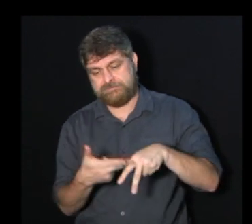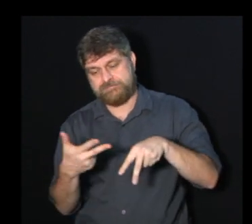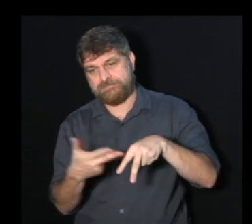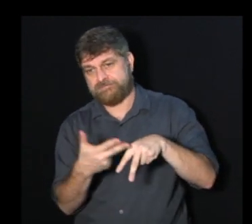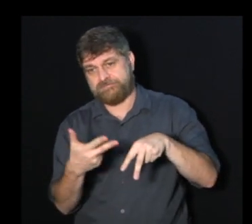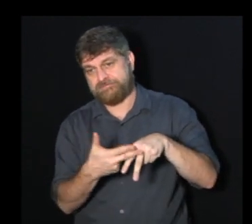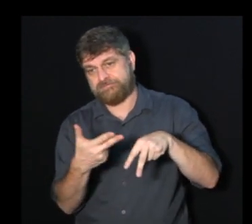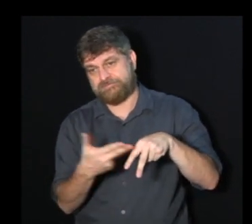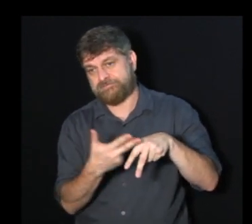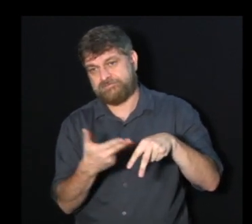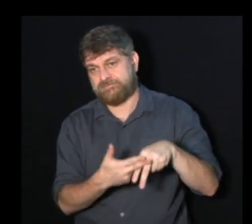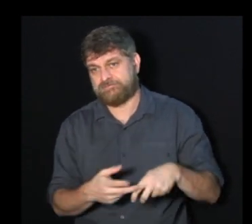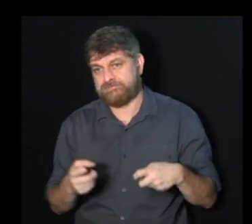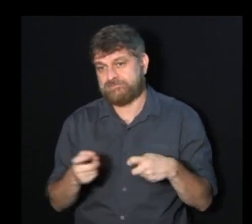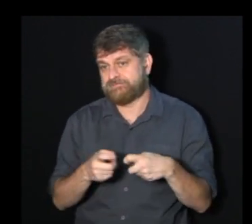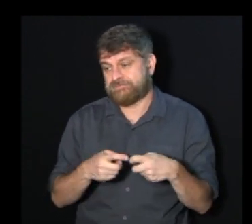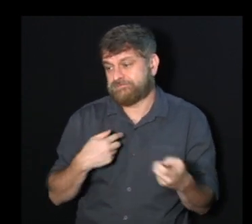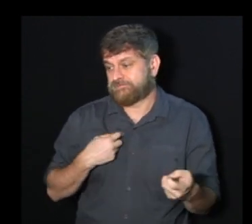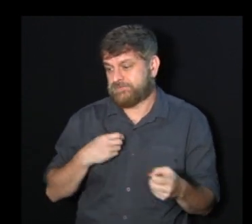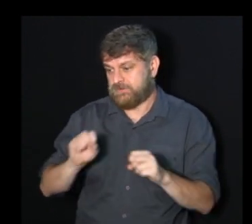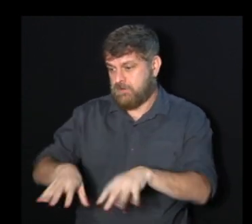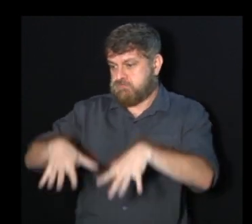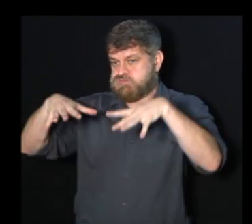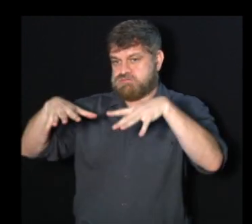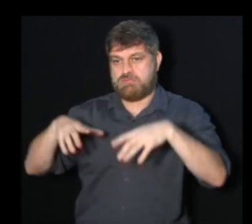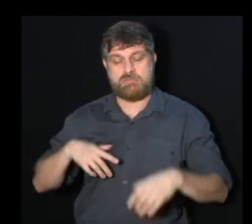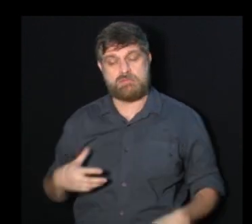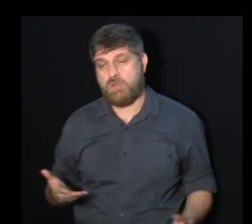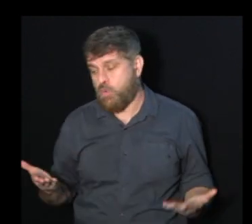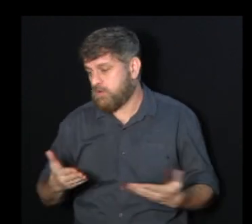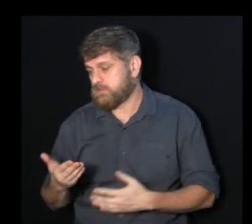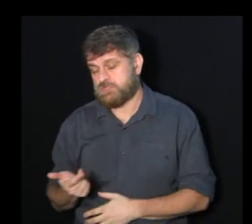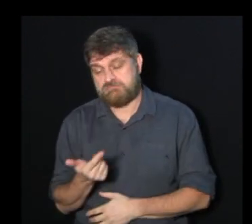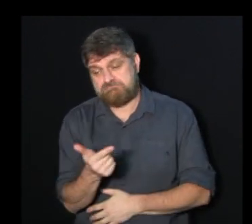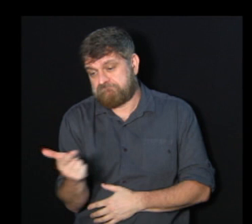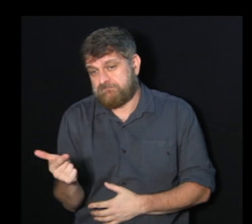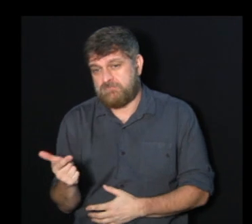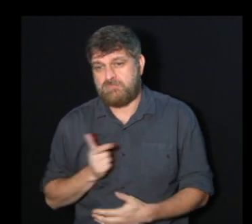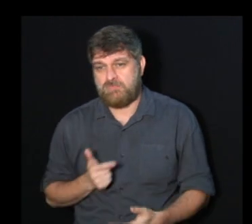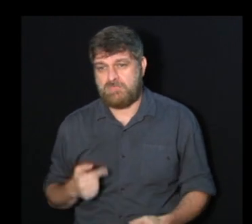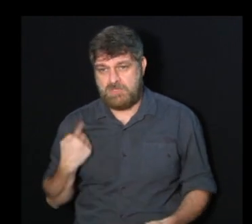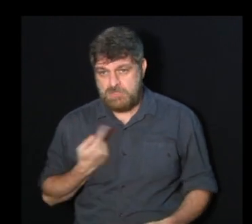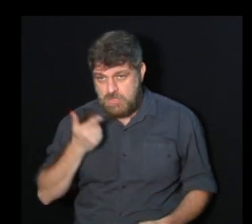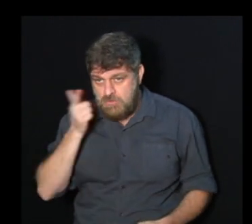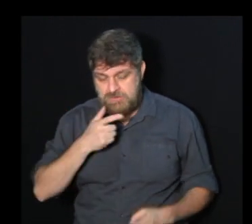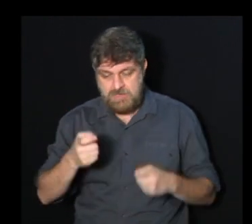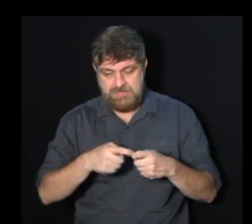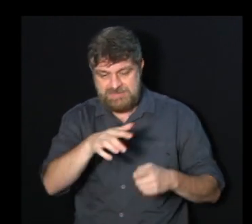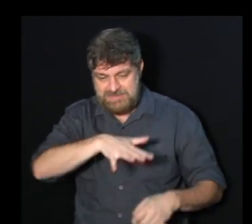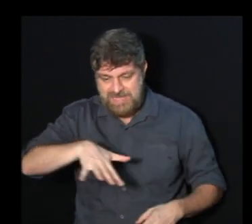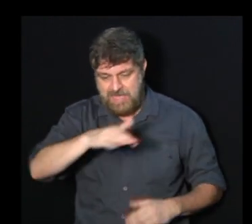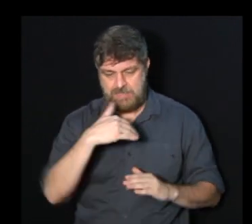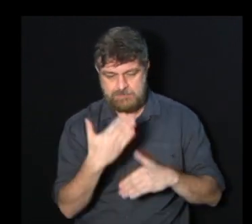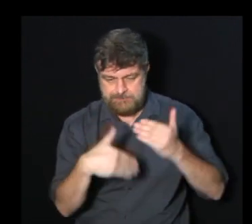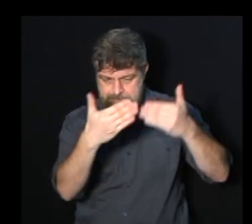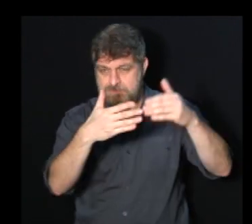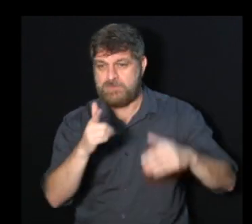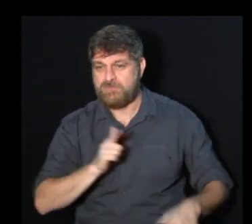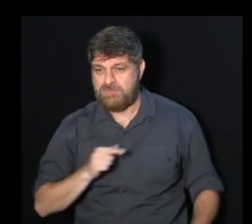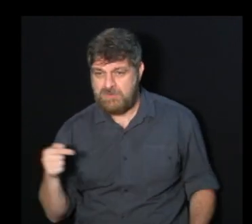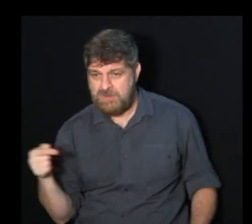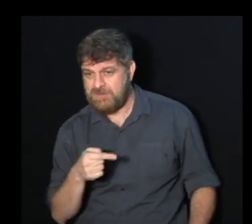médico não vai dar uma fórmula mágica para você. Hoje em dia, a gente tem um avanço na medicina, hoje tem